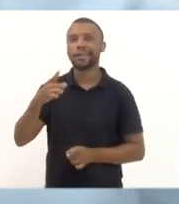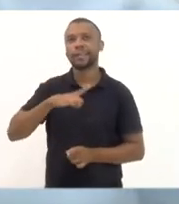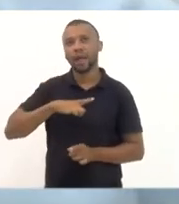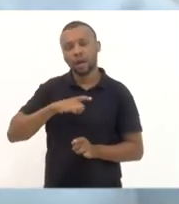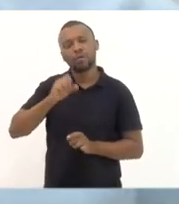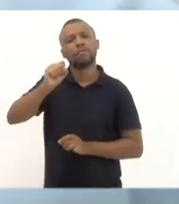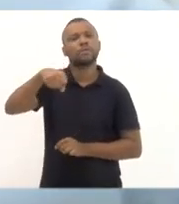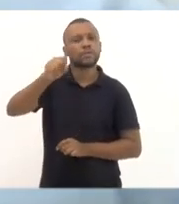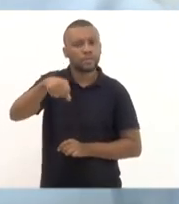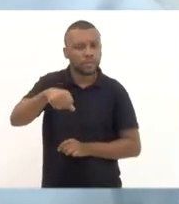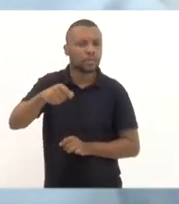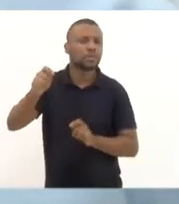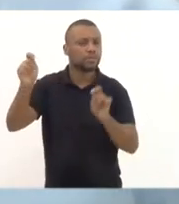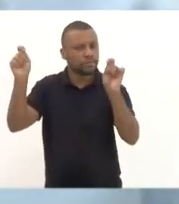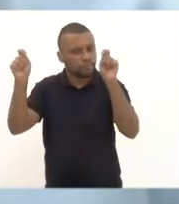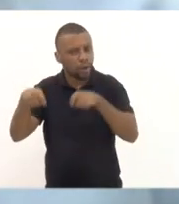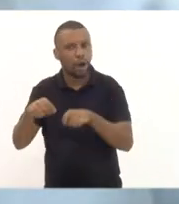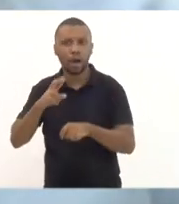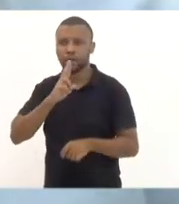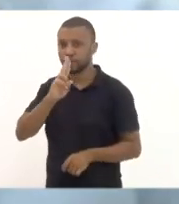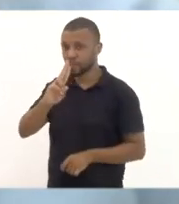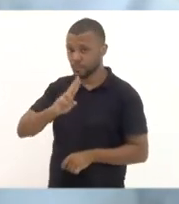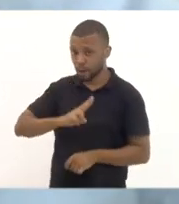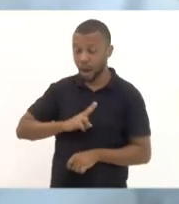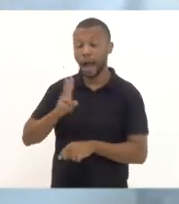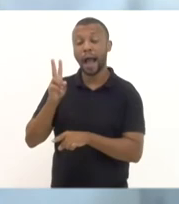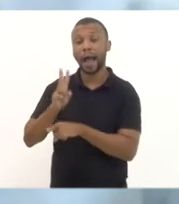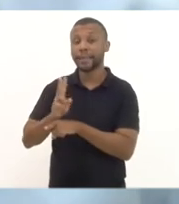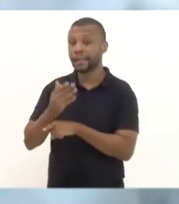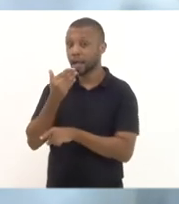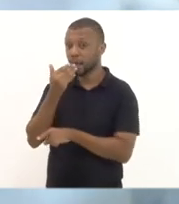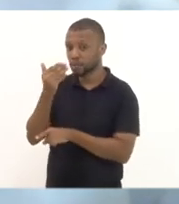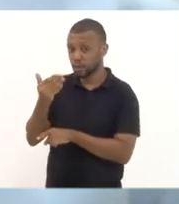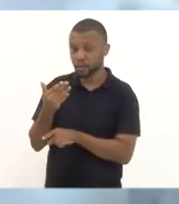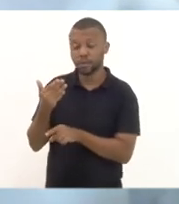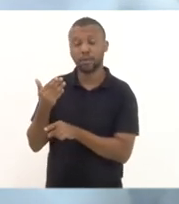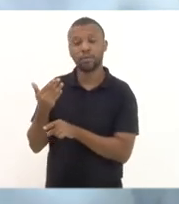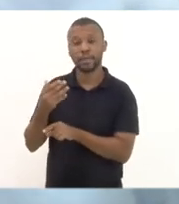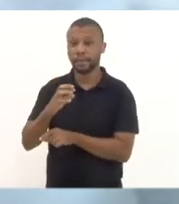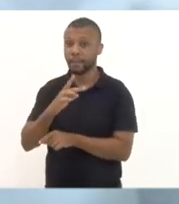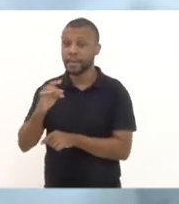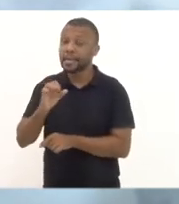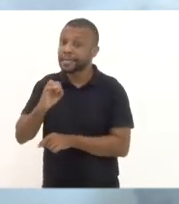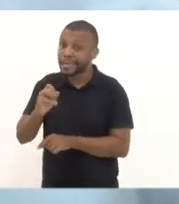de apresentar a solicitações da CPI